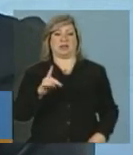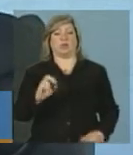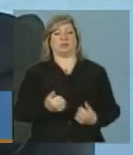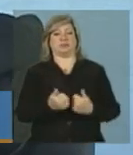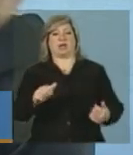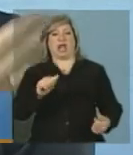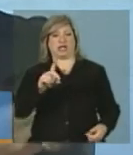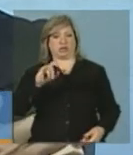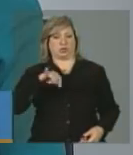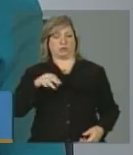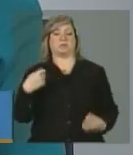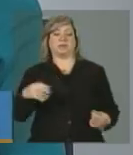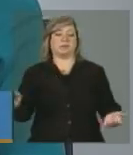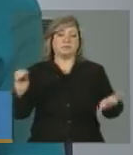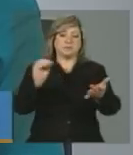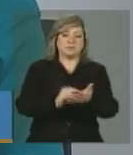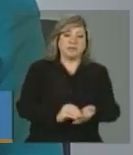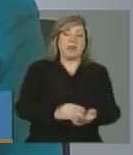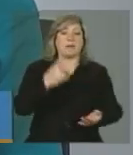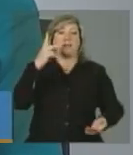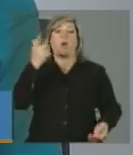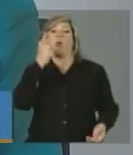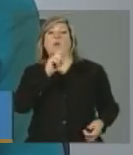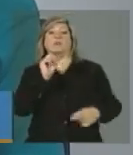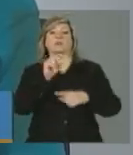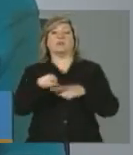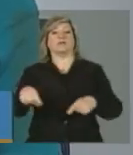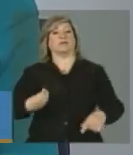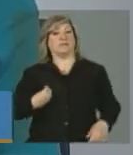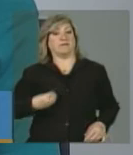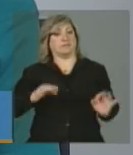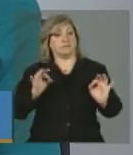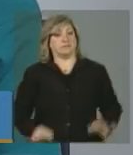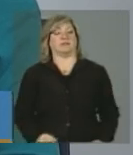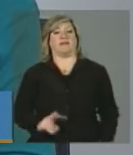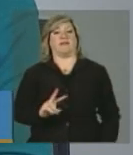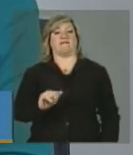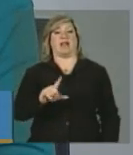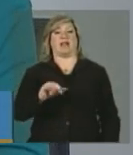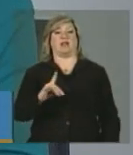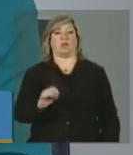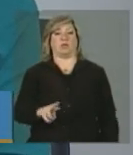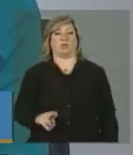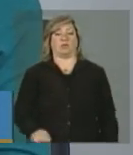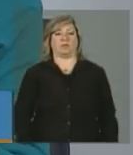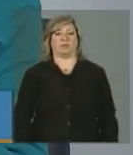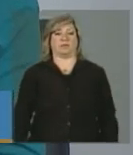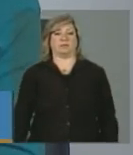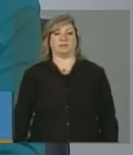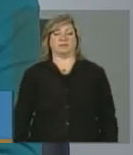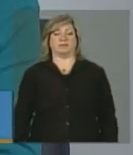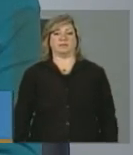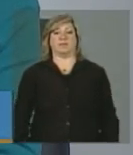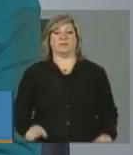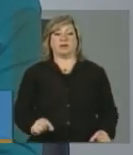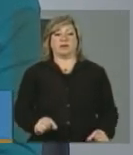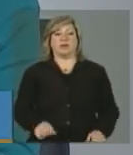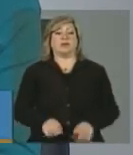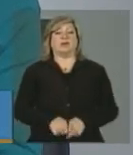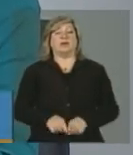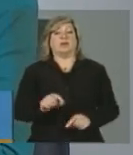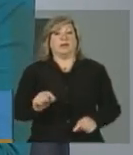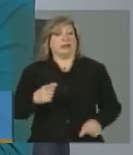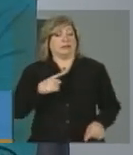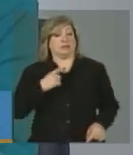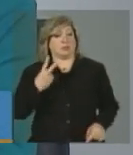ser cadastrado para ele ser considerado um adjunto válido? Tá, são duas abas diferentes. Para o titular,